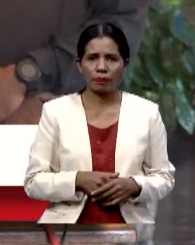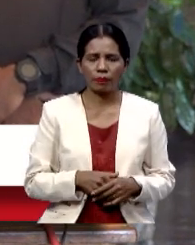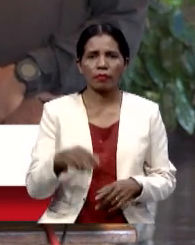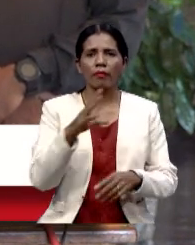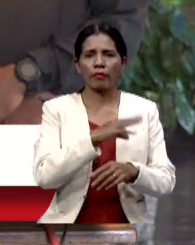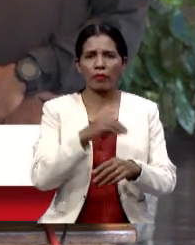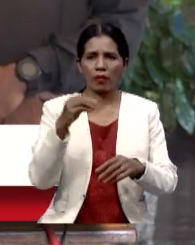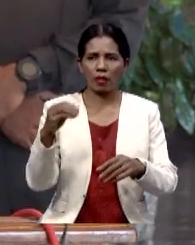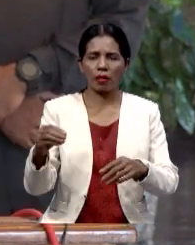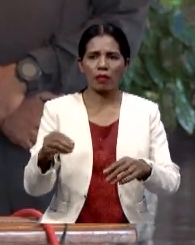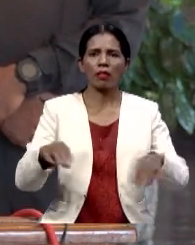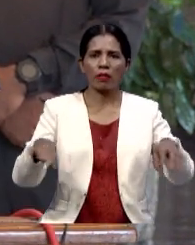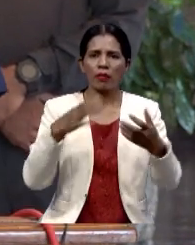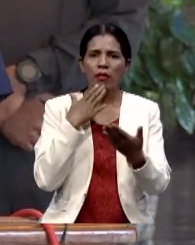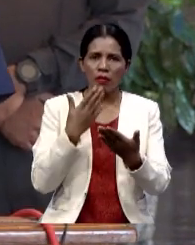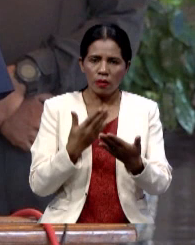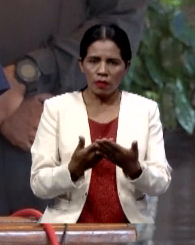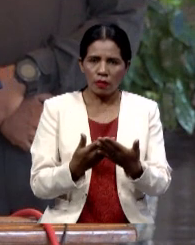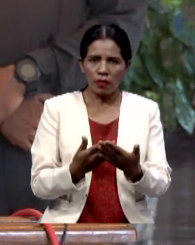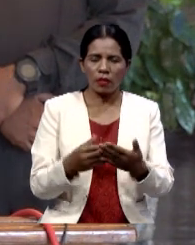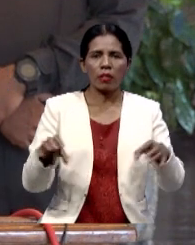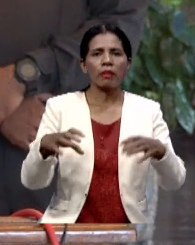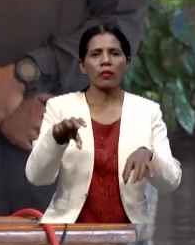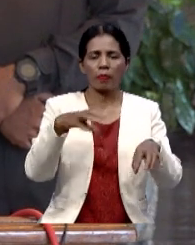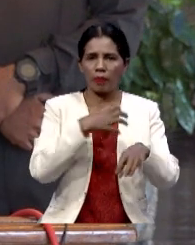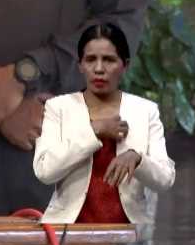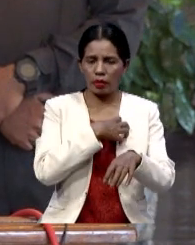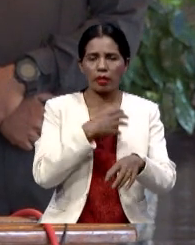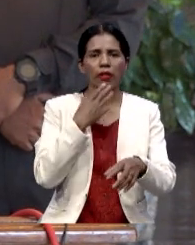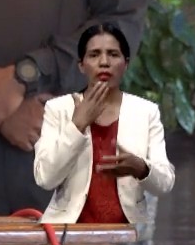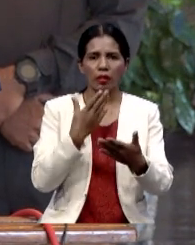Nomos progresso serviço polícia ninian.